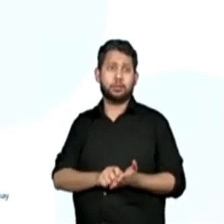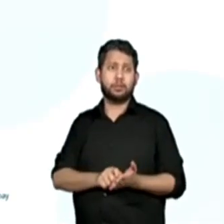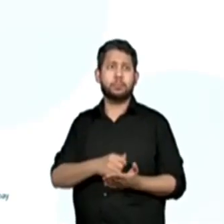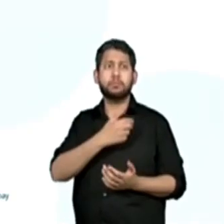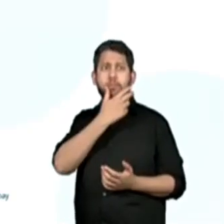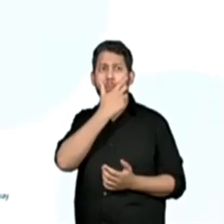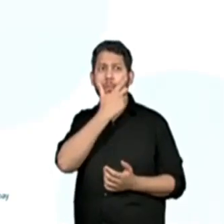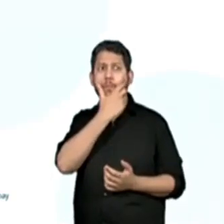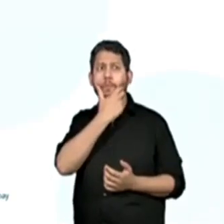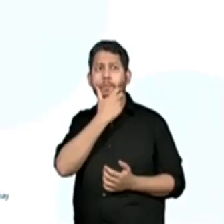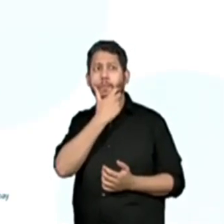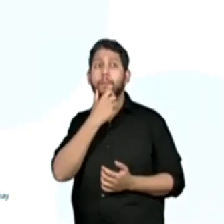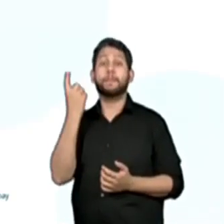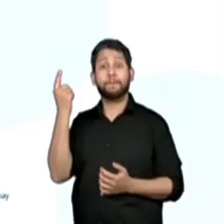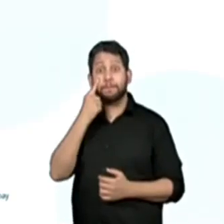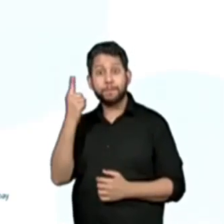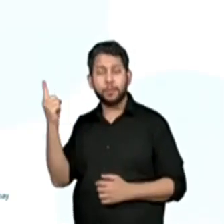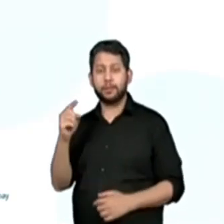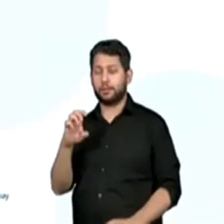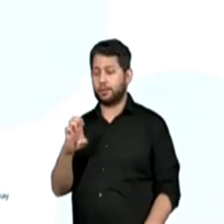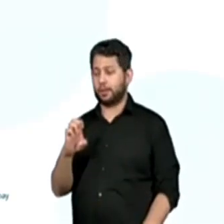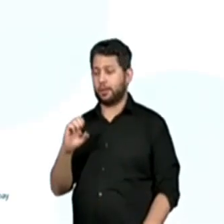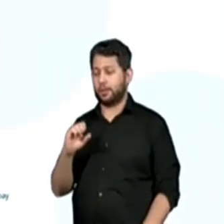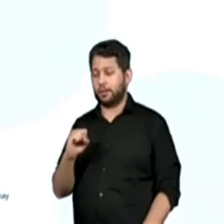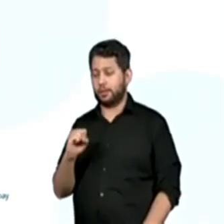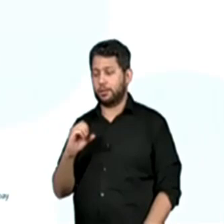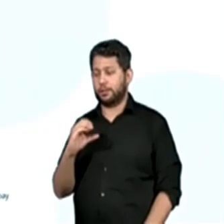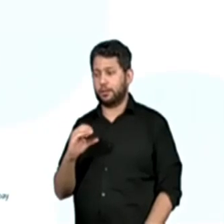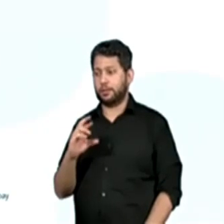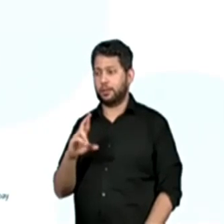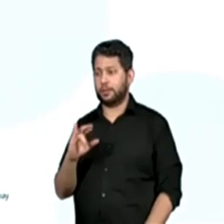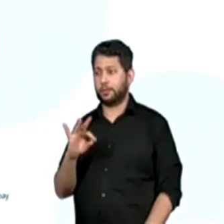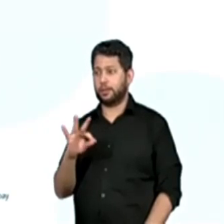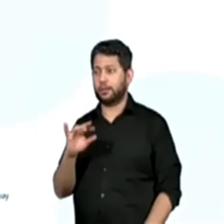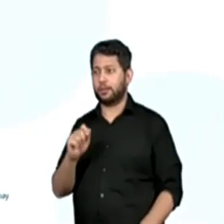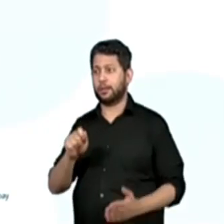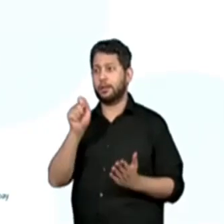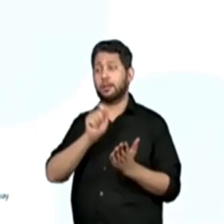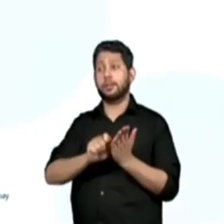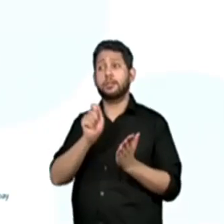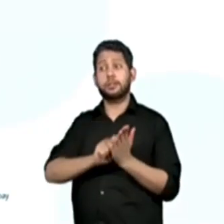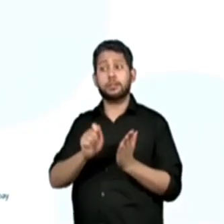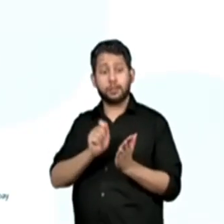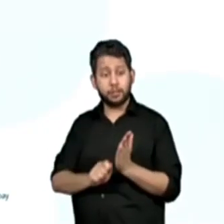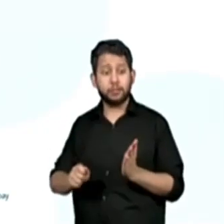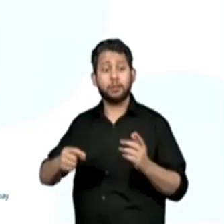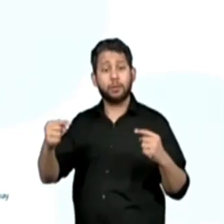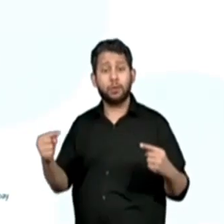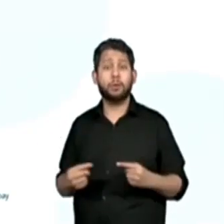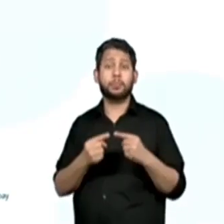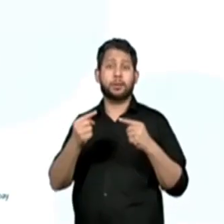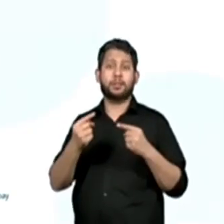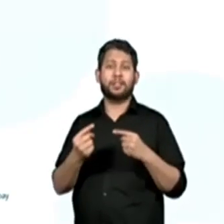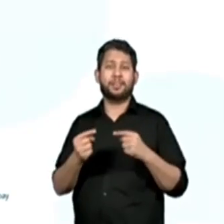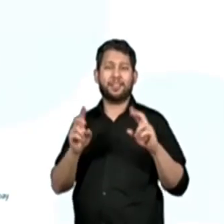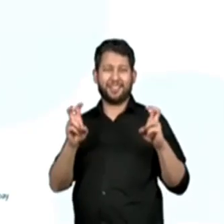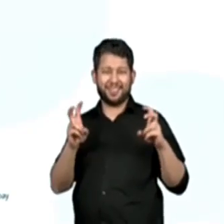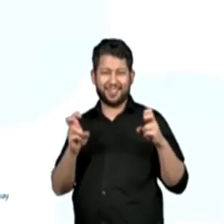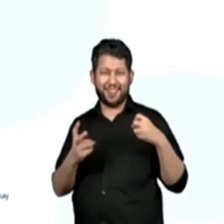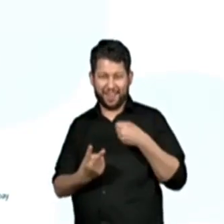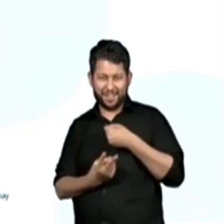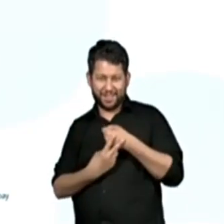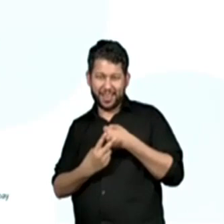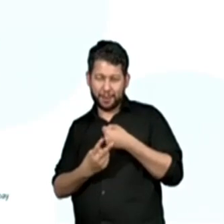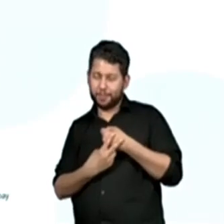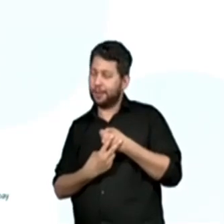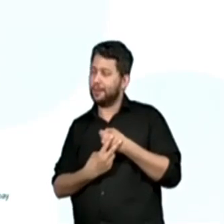né, simbolicamente ali através da escrita é linguagem de elementos verbais. É uma linguagem composta,